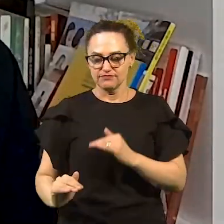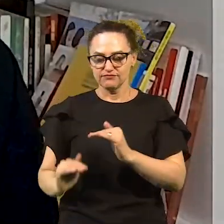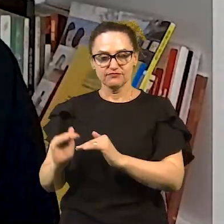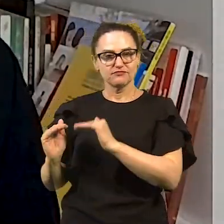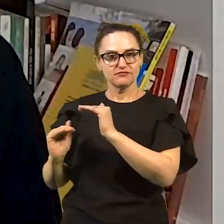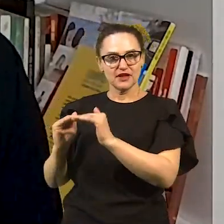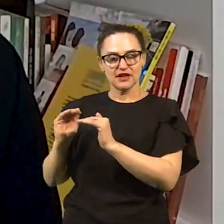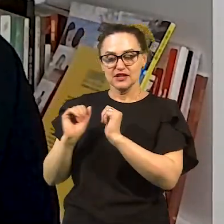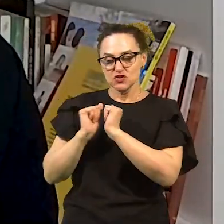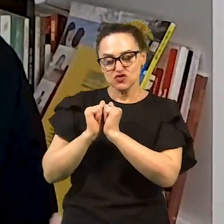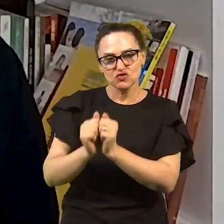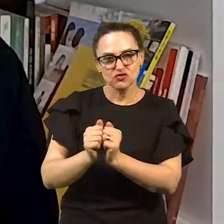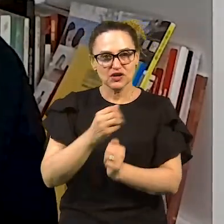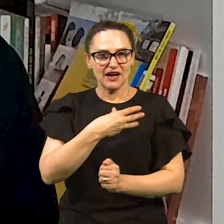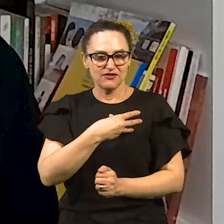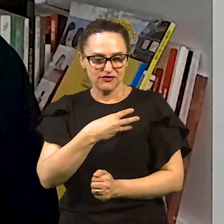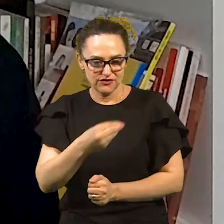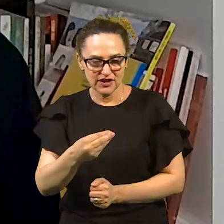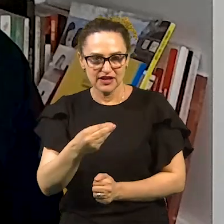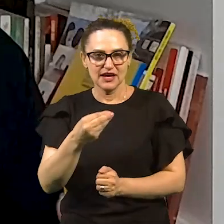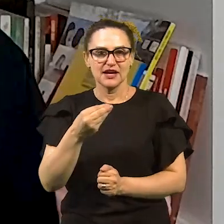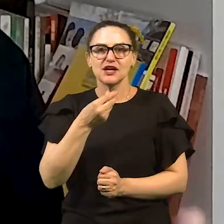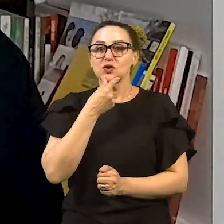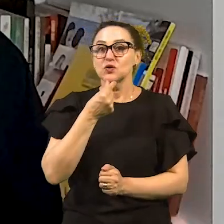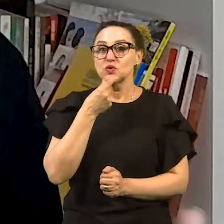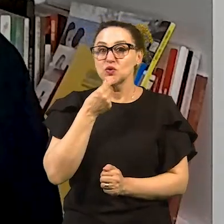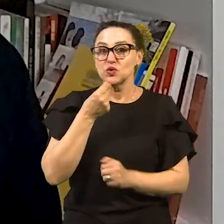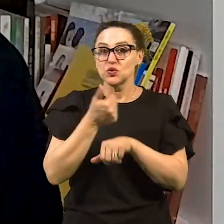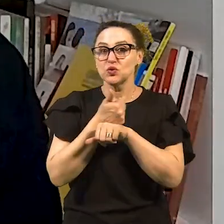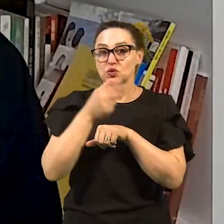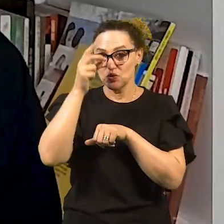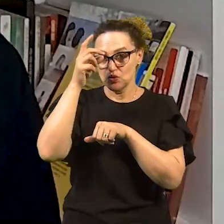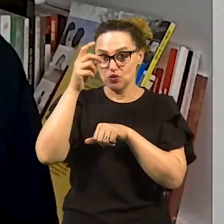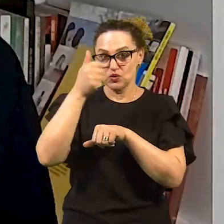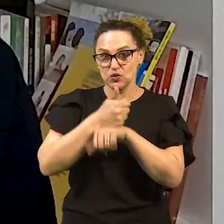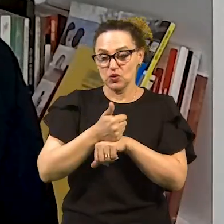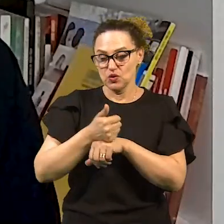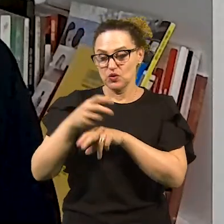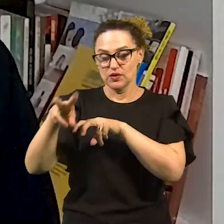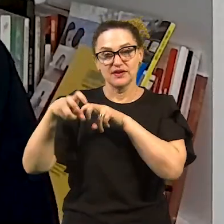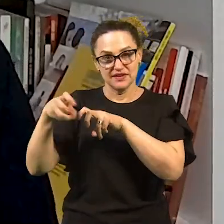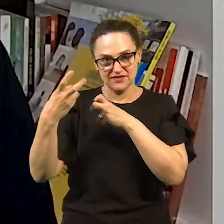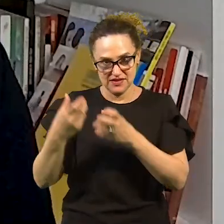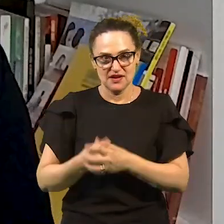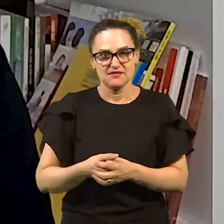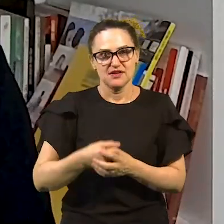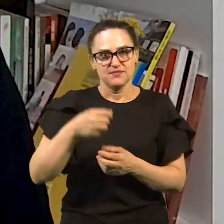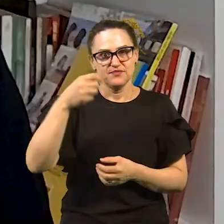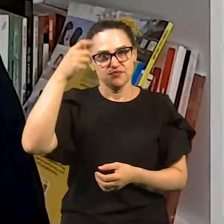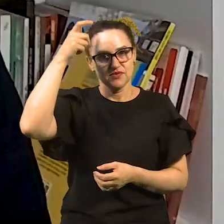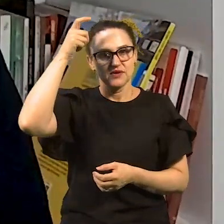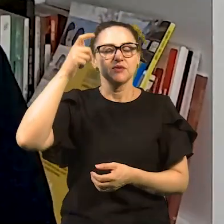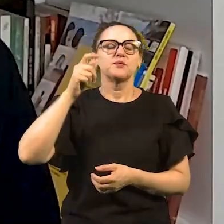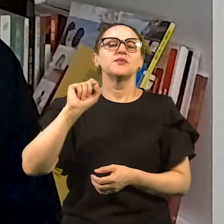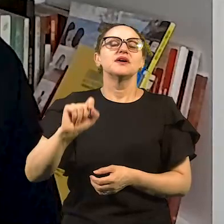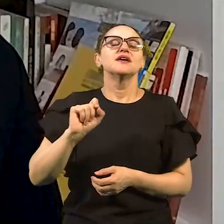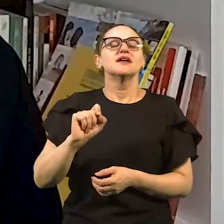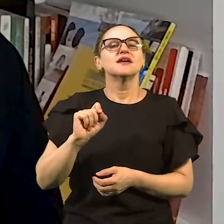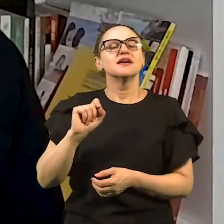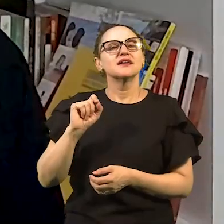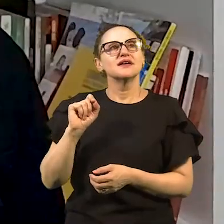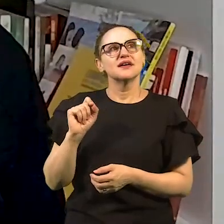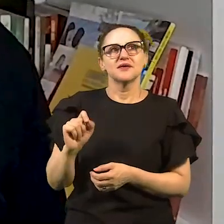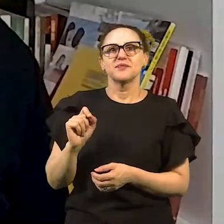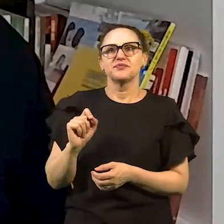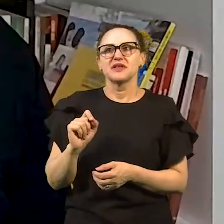filha do fazendeiro. Então ele tem essa relação servil de obediência cega, né? E embora muitas vezes